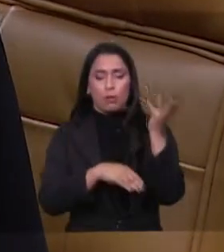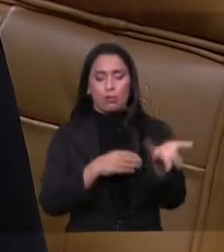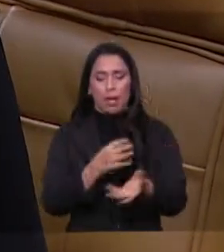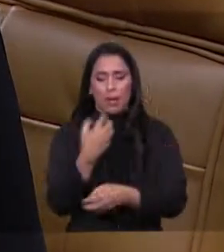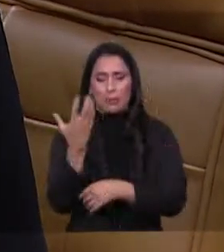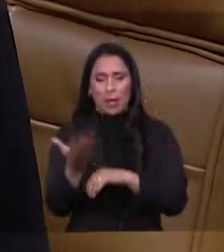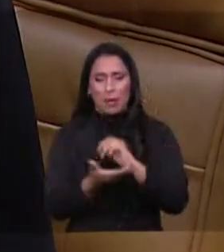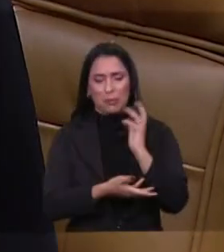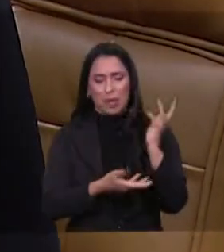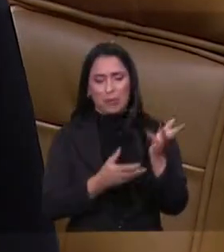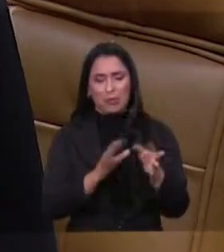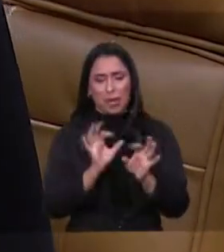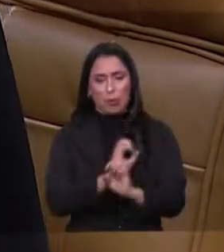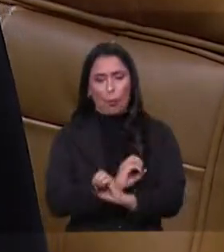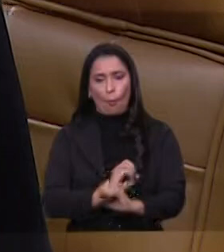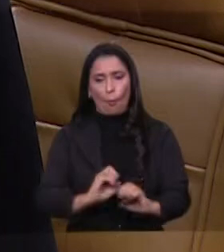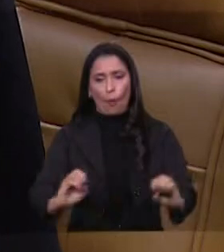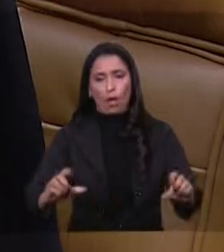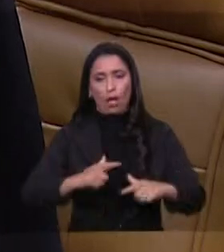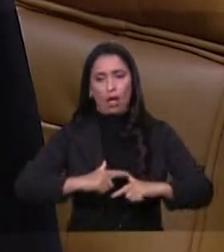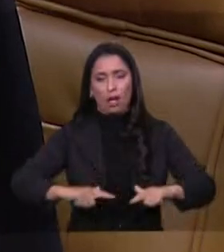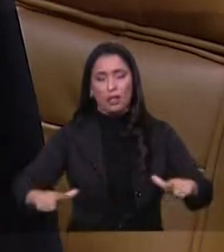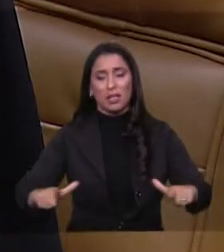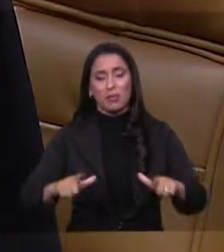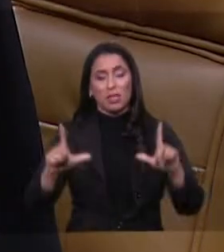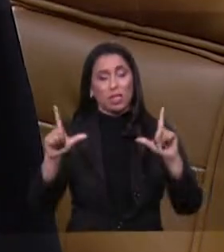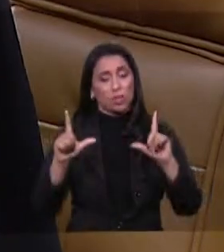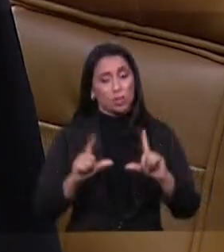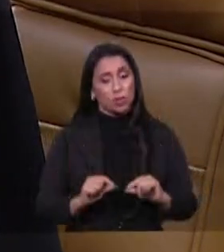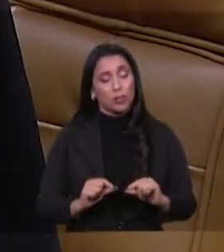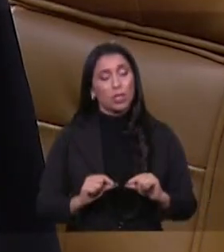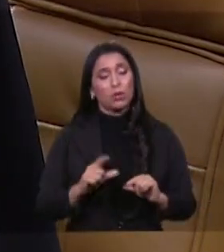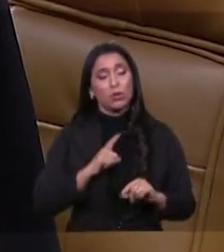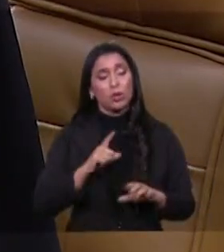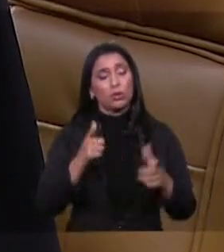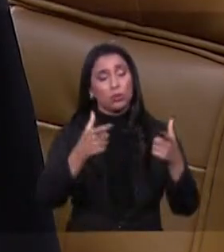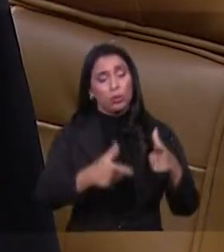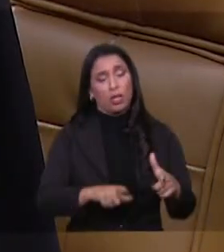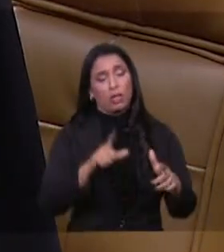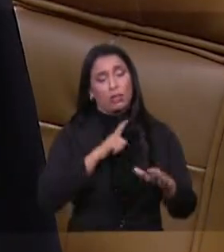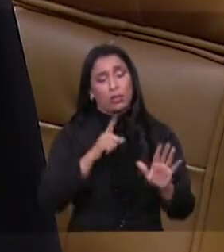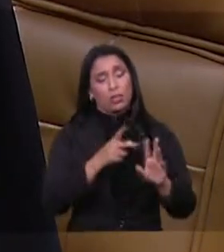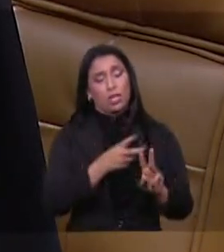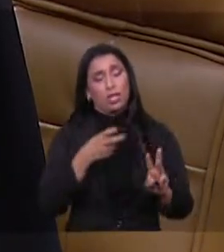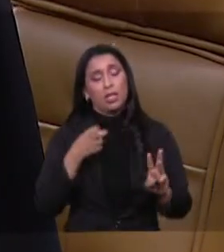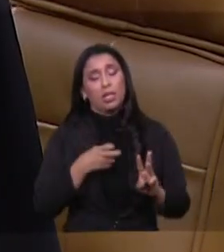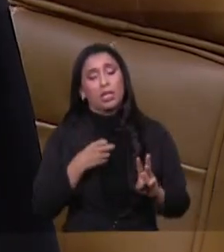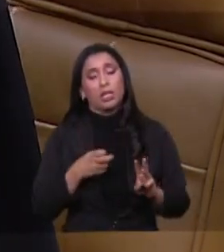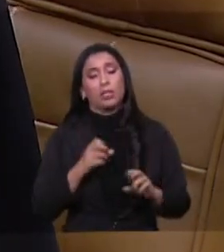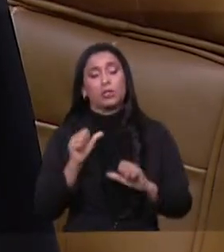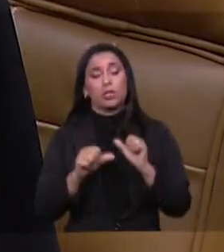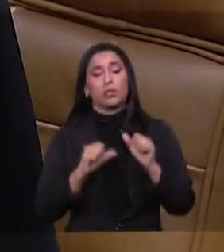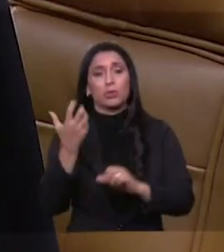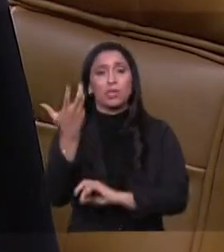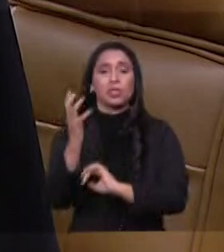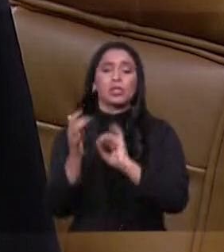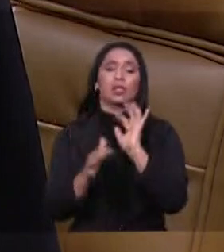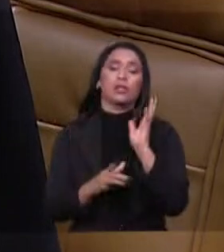são significativamente mais baixas e as contribuições para a mitigação das alterações climáticas são